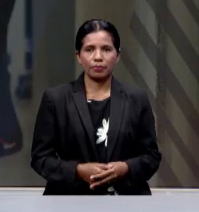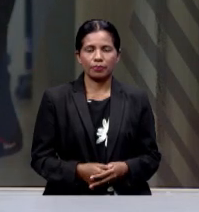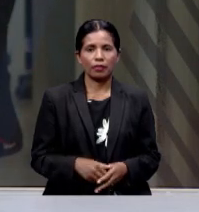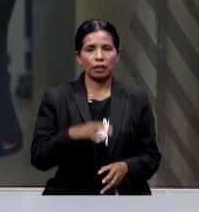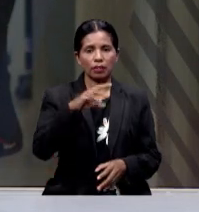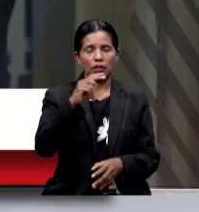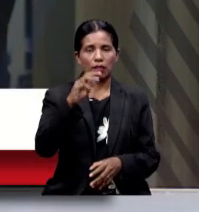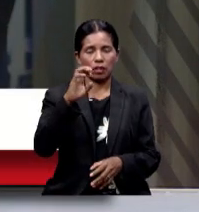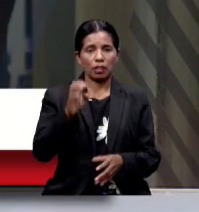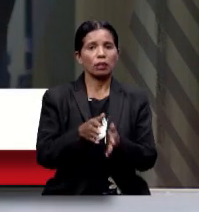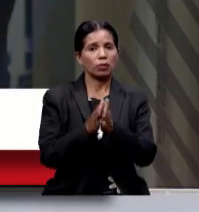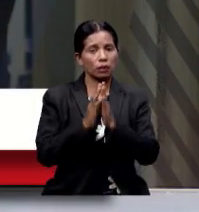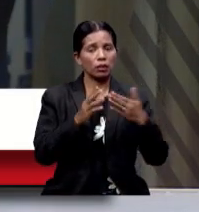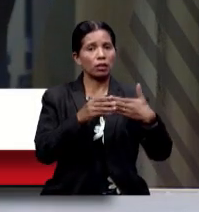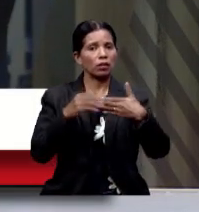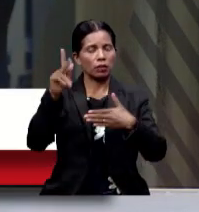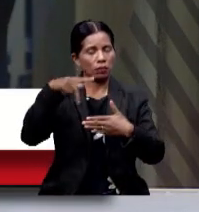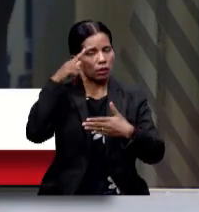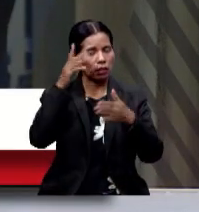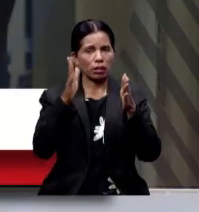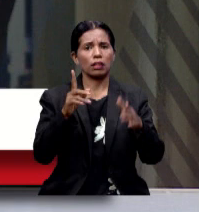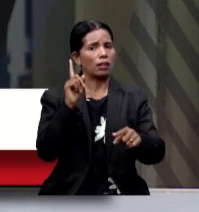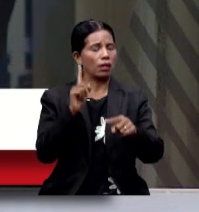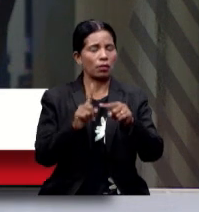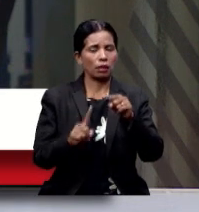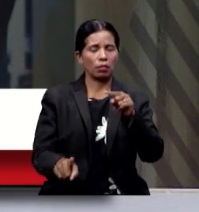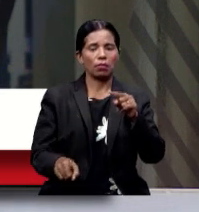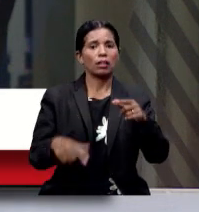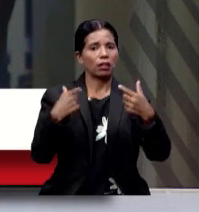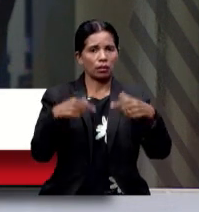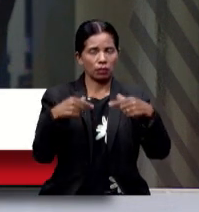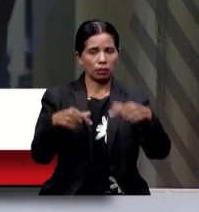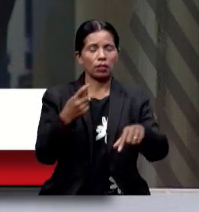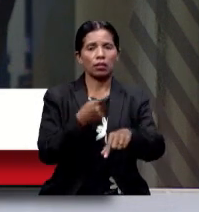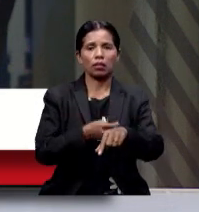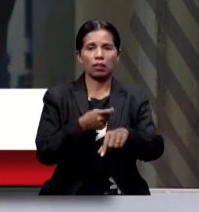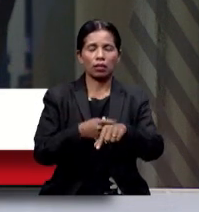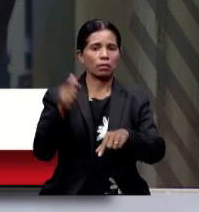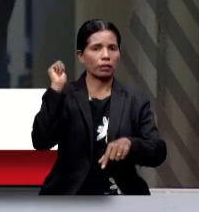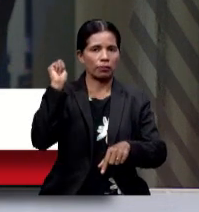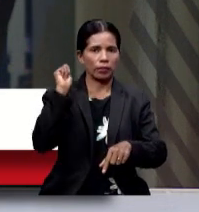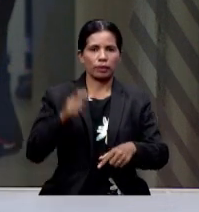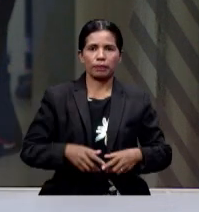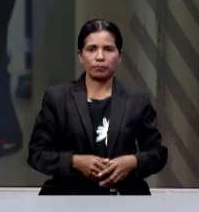Sene husu líder politiku labele insulta malu iha tempu kampanya.